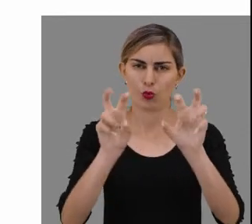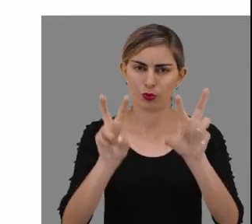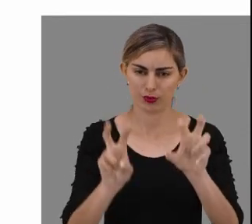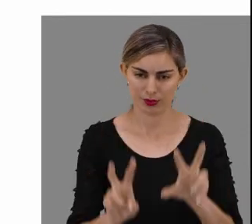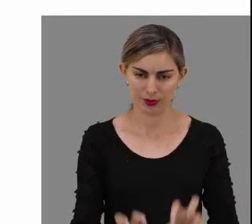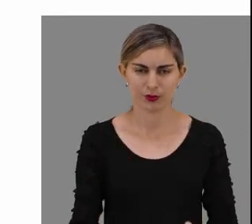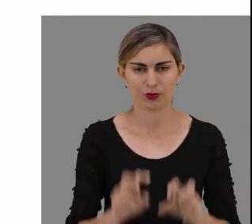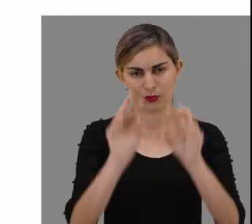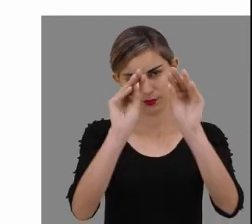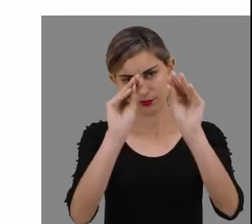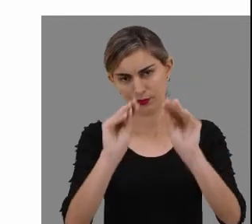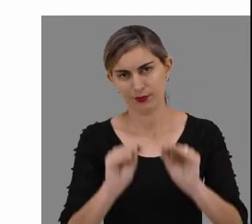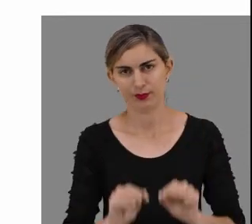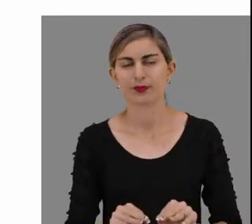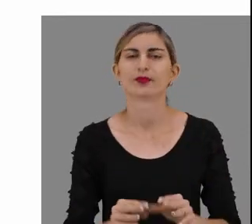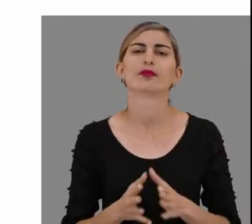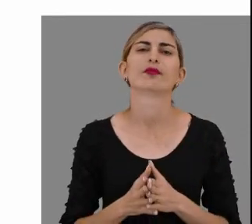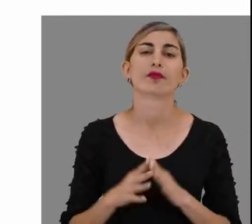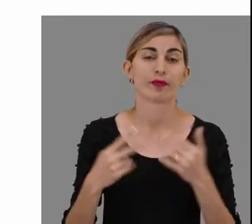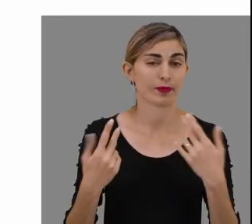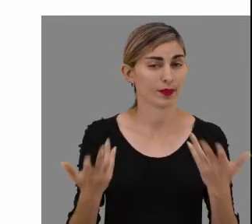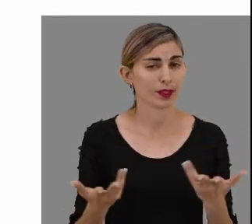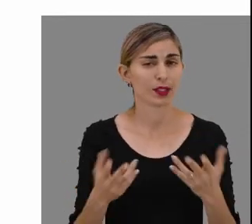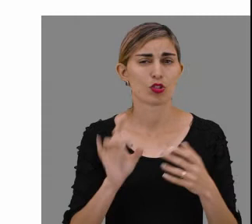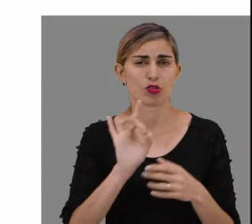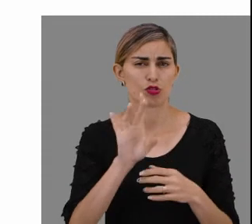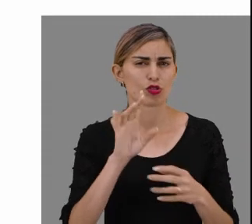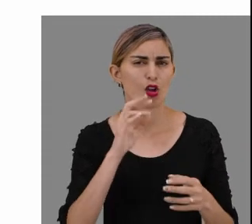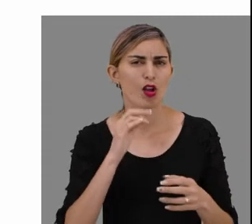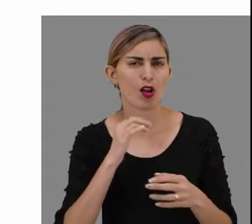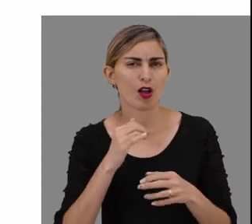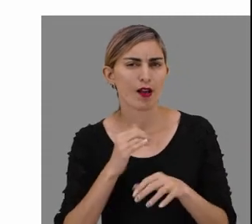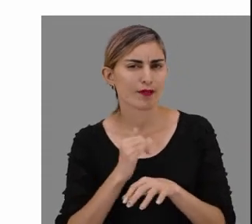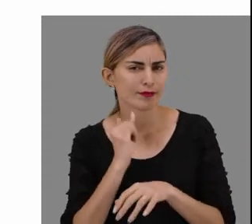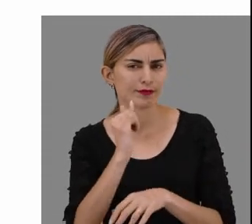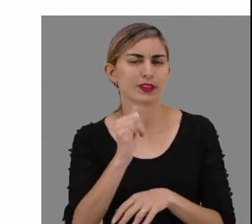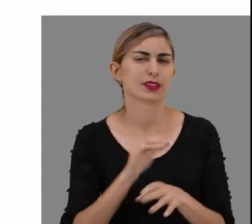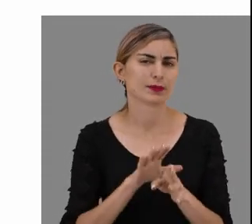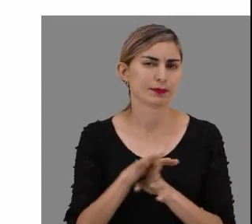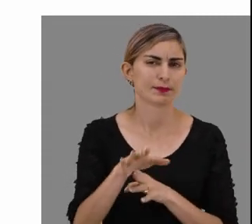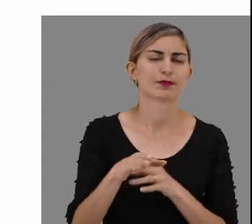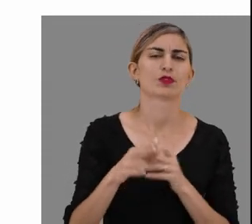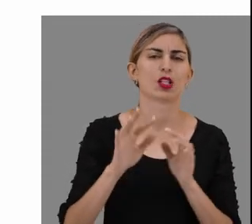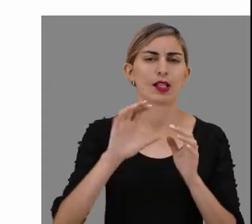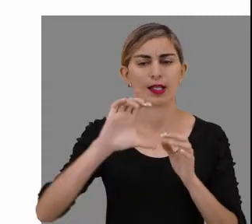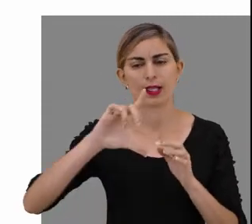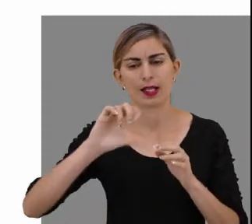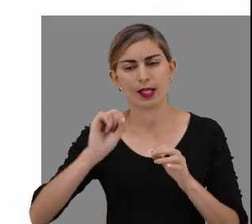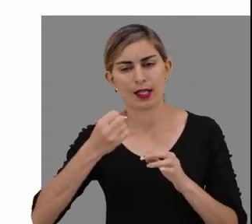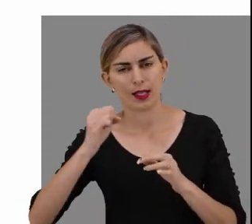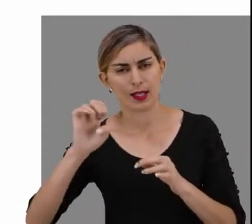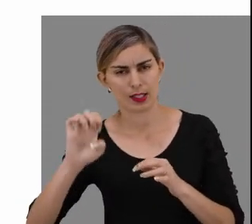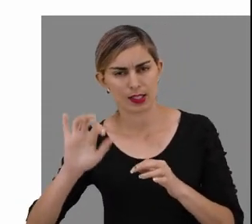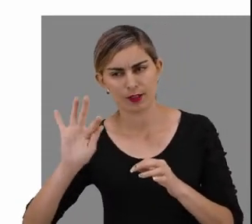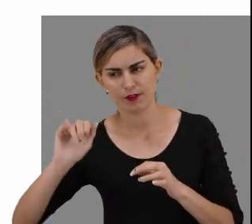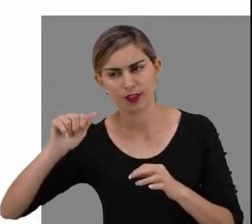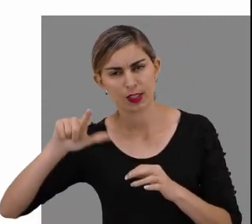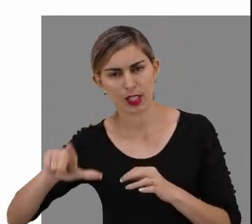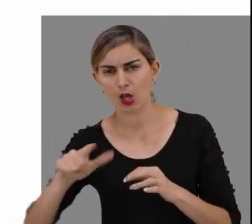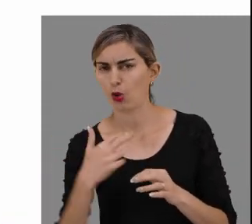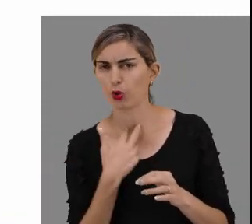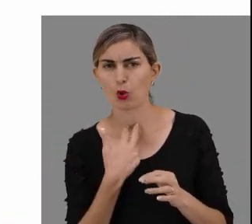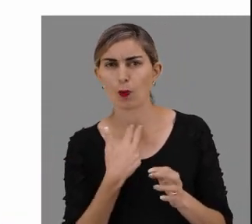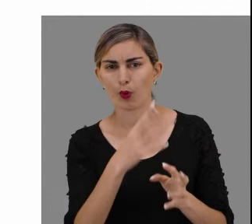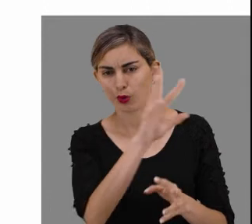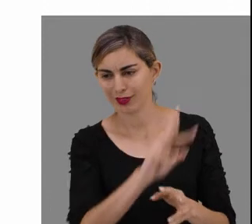pelo conteúdo que ele irá possuir. Então, só para reforçar, classe final não pode